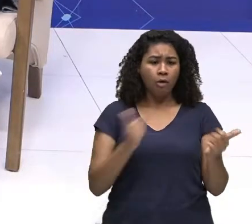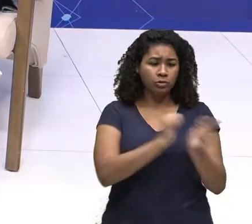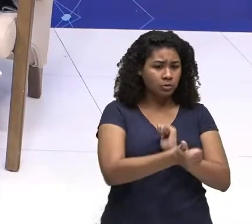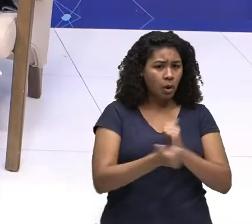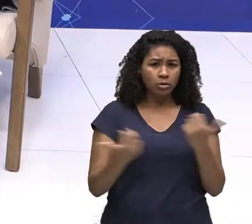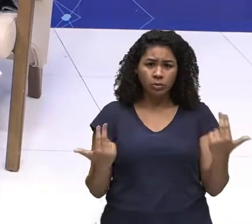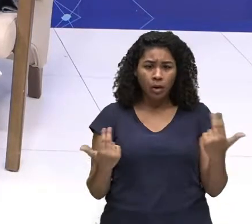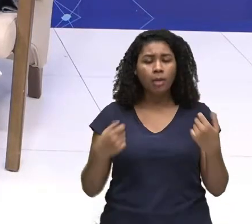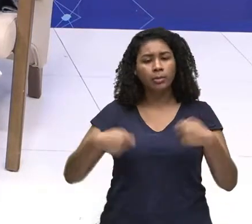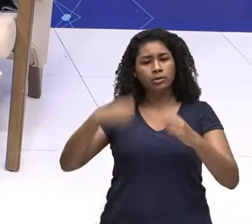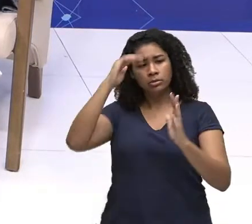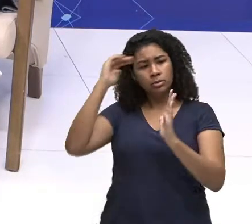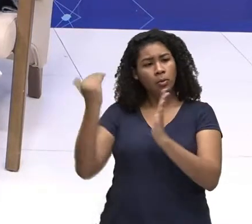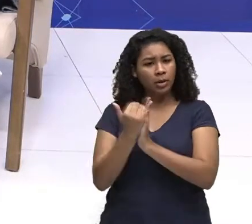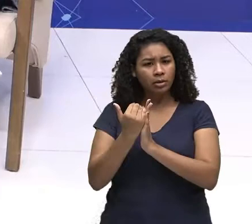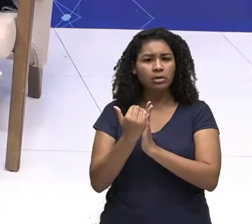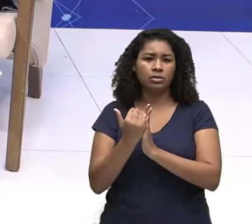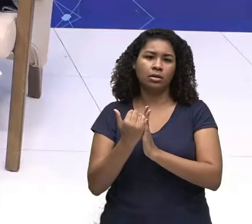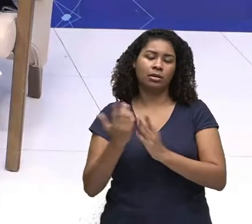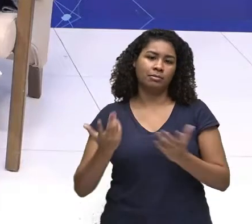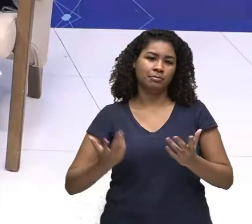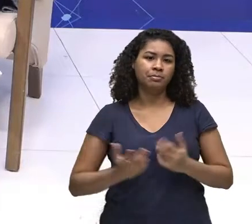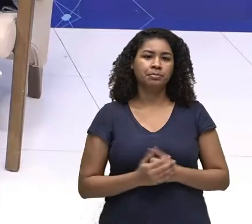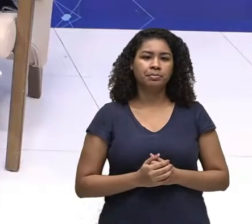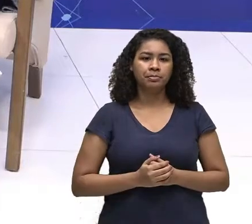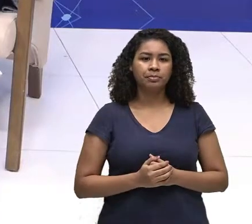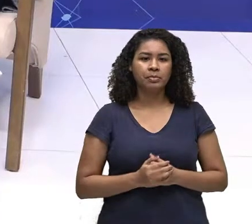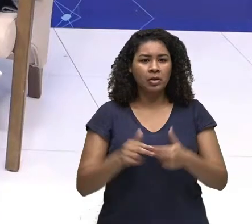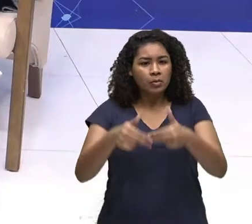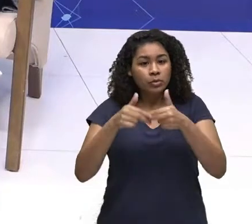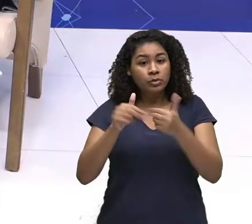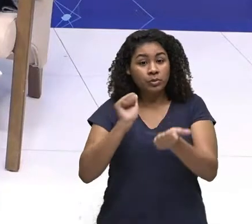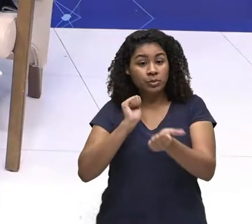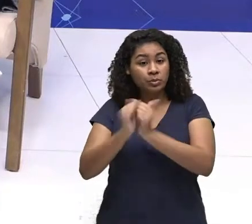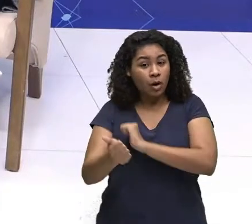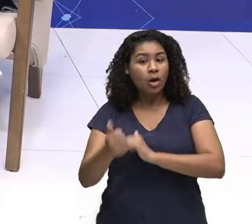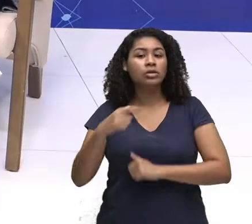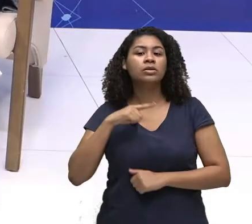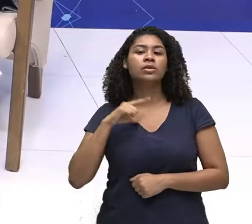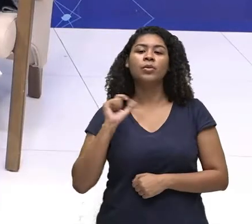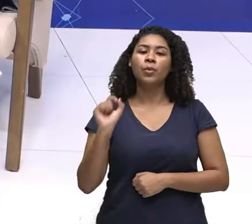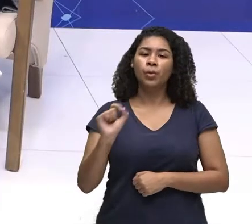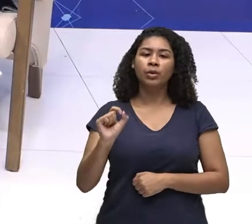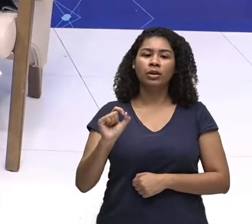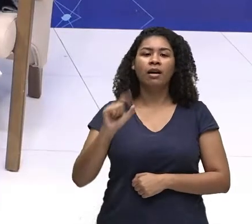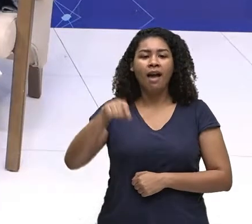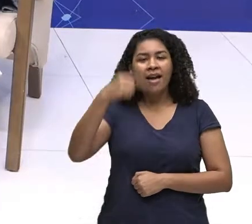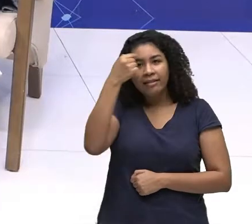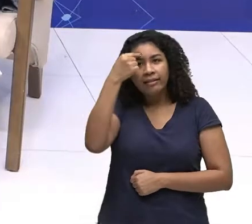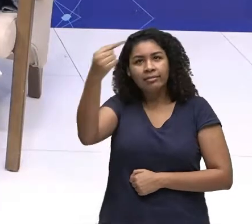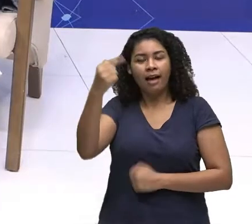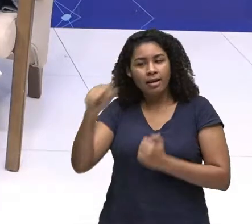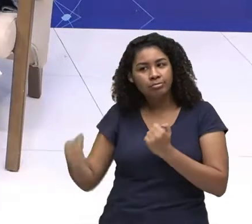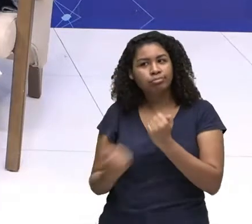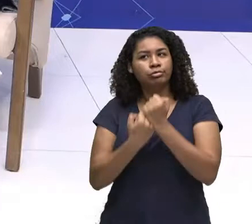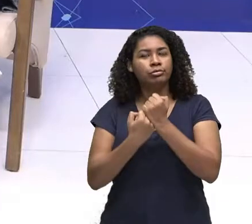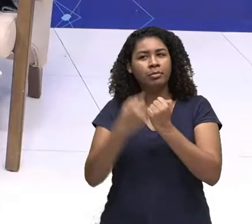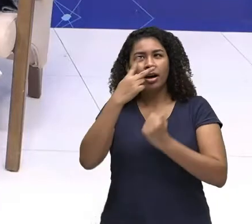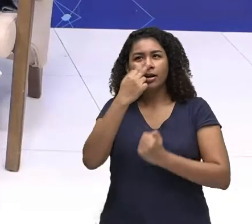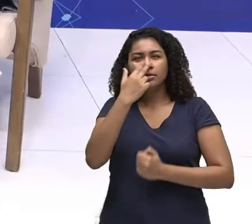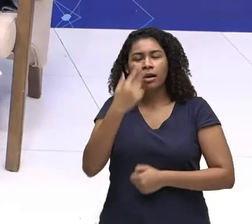fazer parte daquele meio, eu preciso cumprir essas regras. O esporte ele vem no sentido de reforçar essa ideia, de me